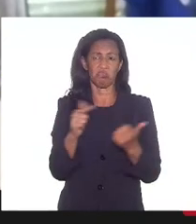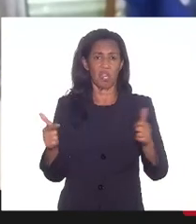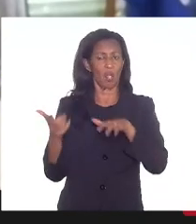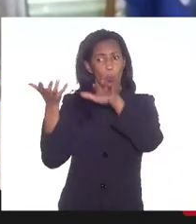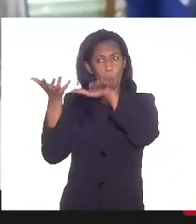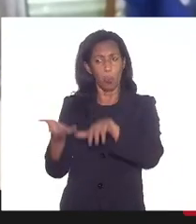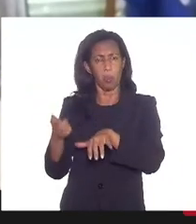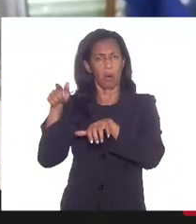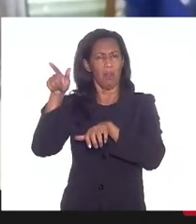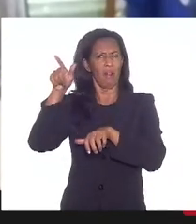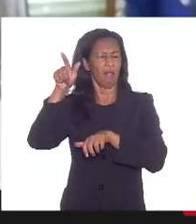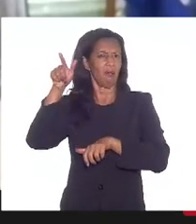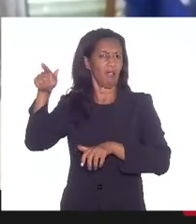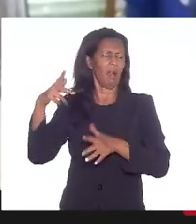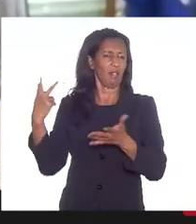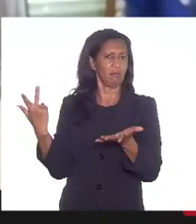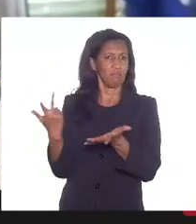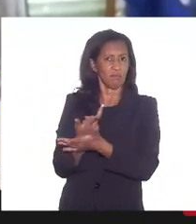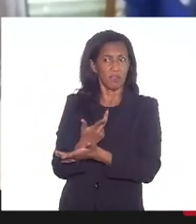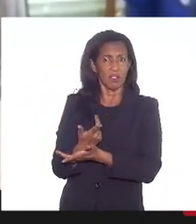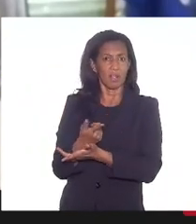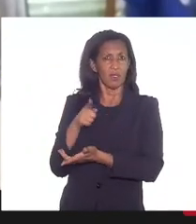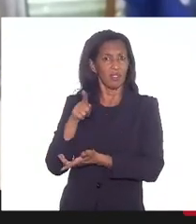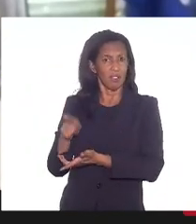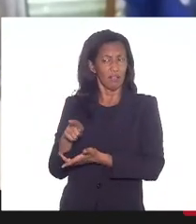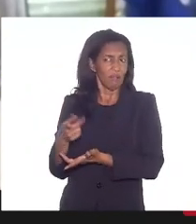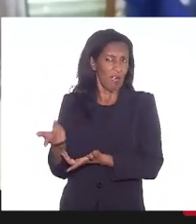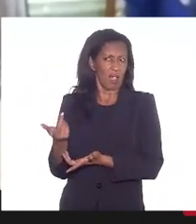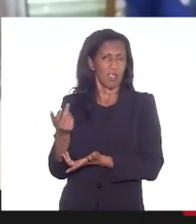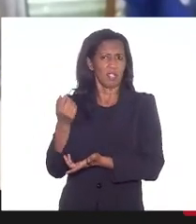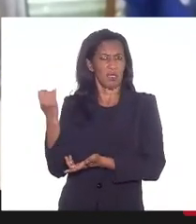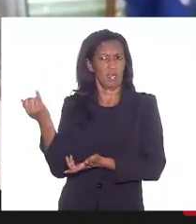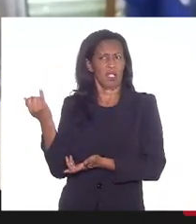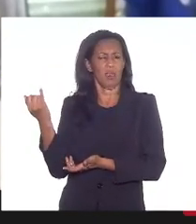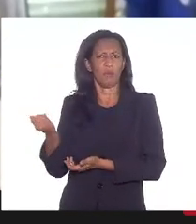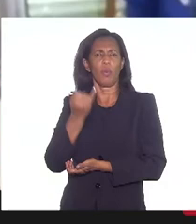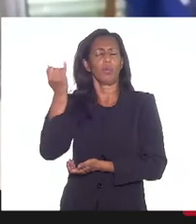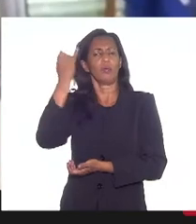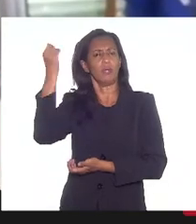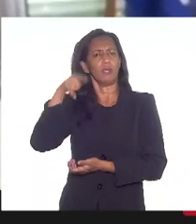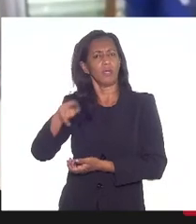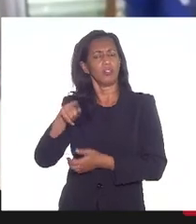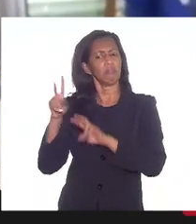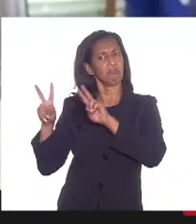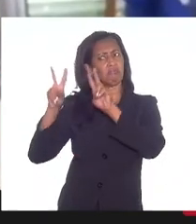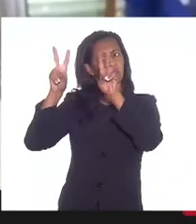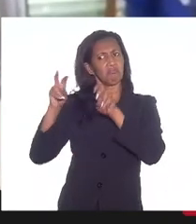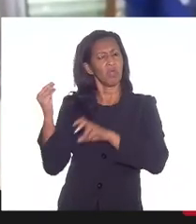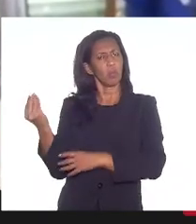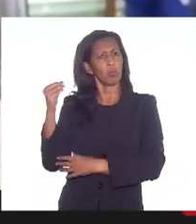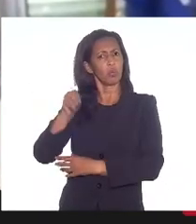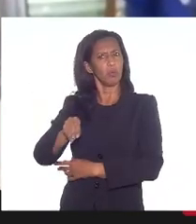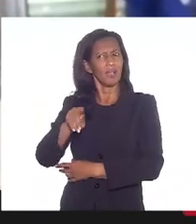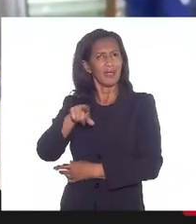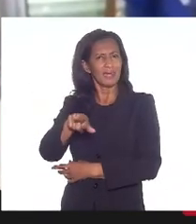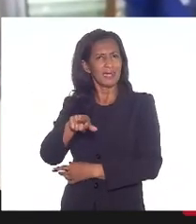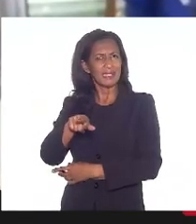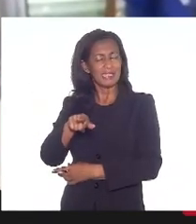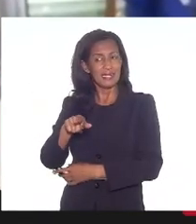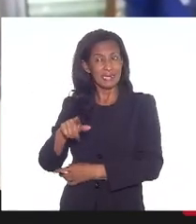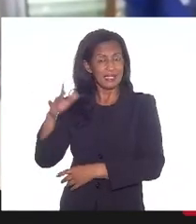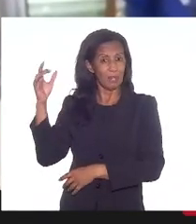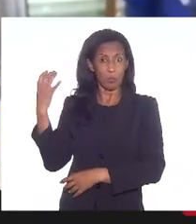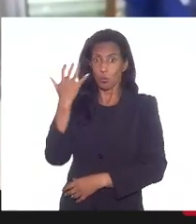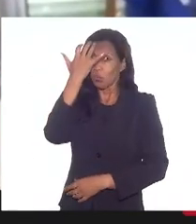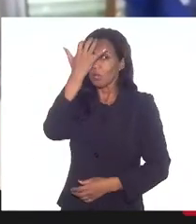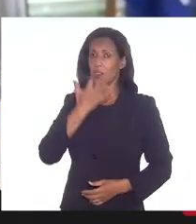Câmara revisora, que equilibra, isso vai ser ponderado e o senador Portinho vai colocar, porque isso é extremamente grave.